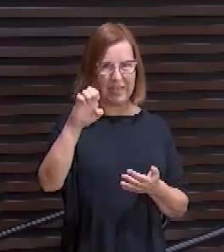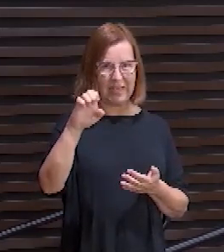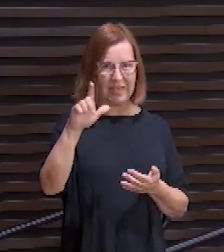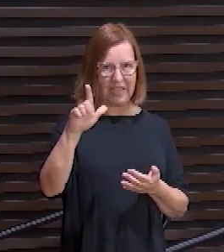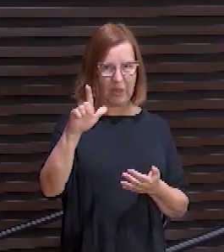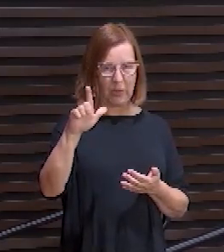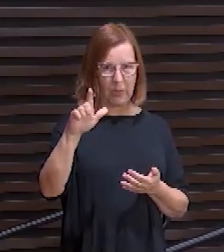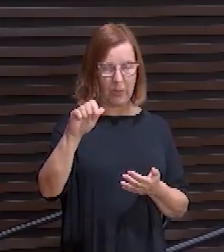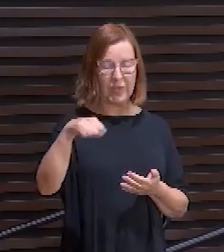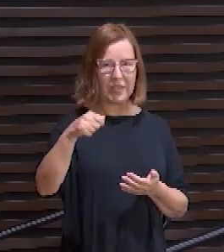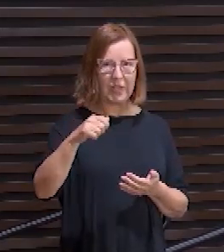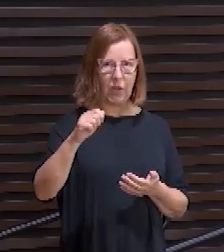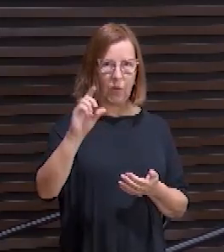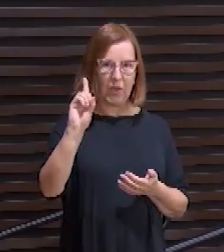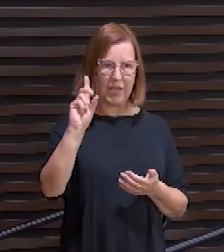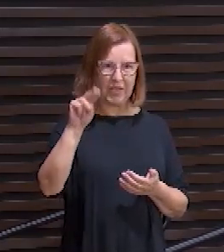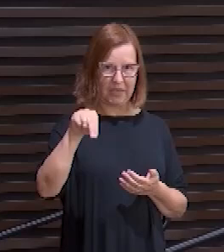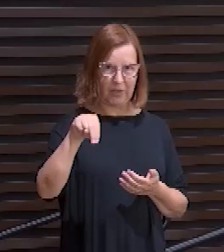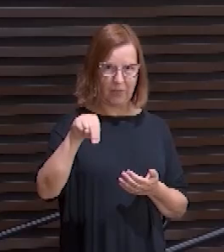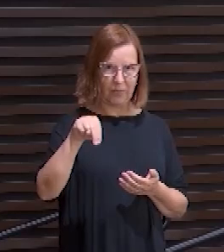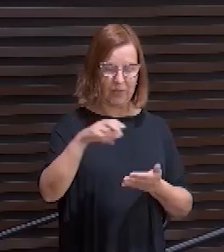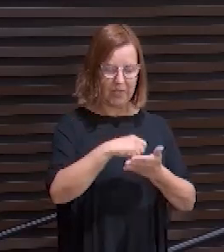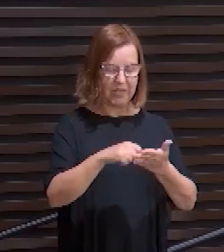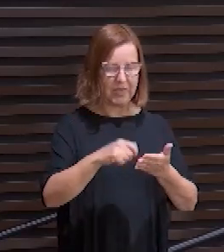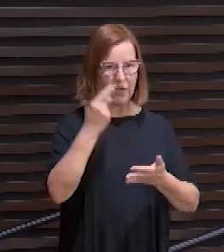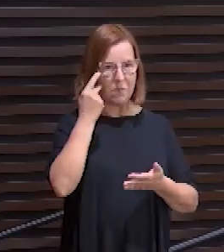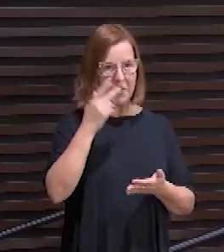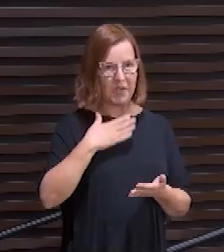foi escrito para mim e para você.